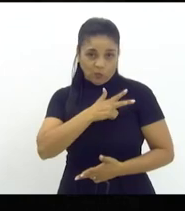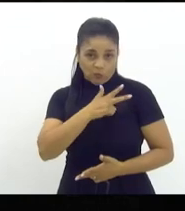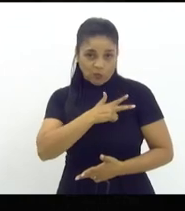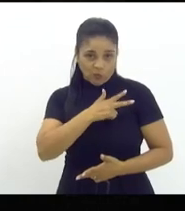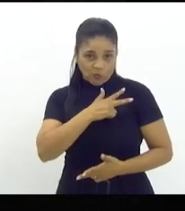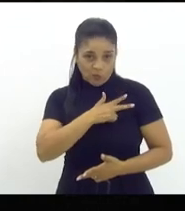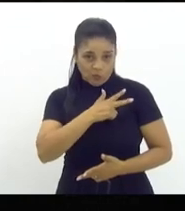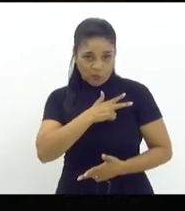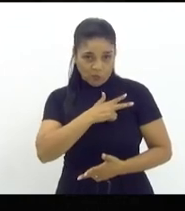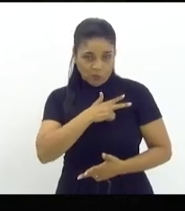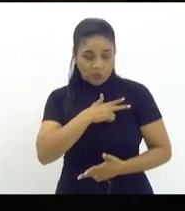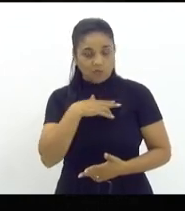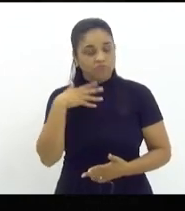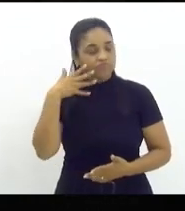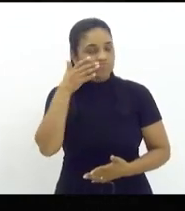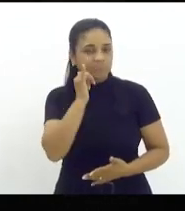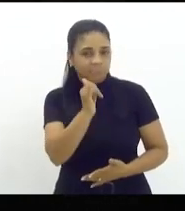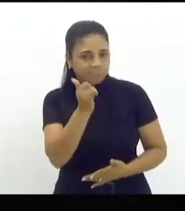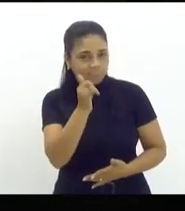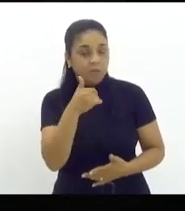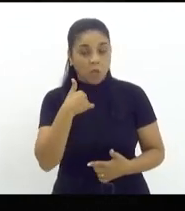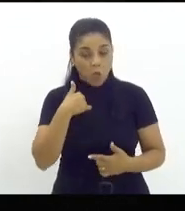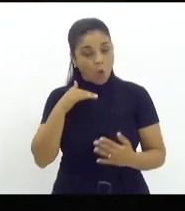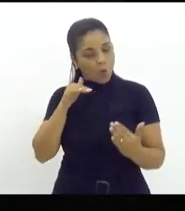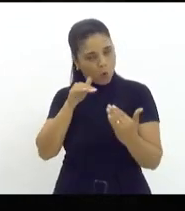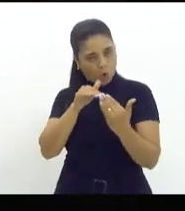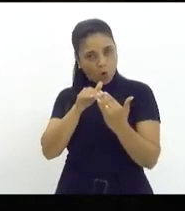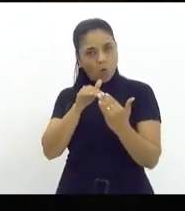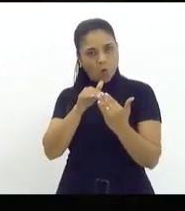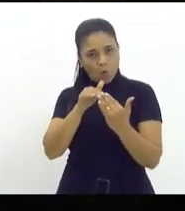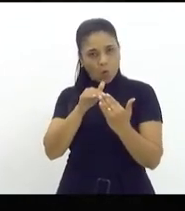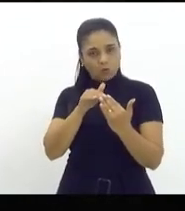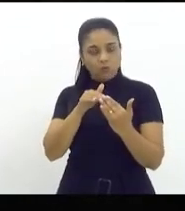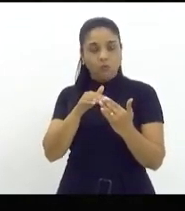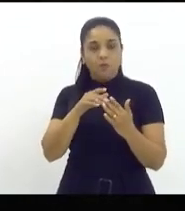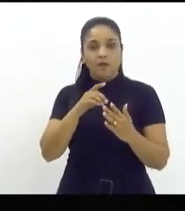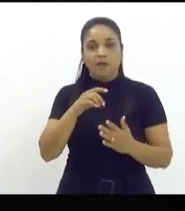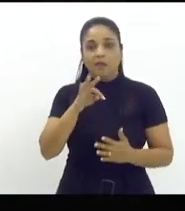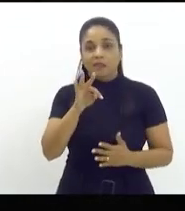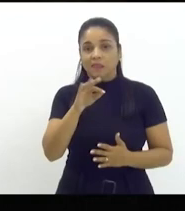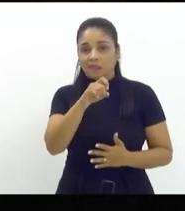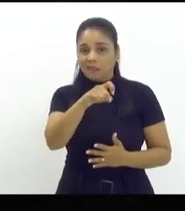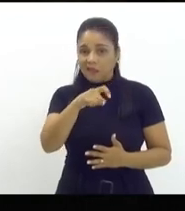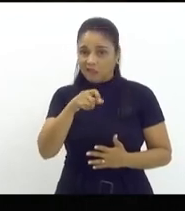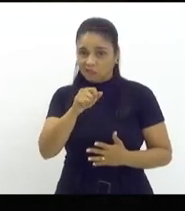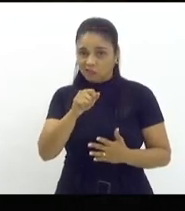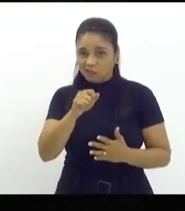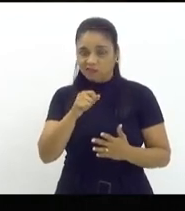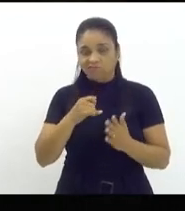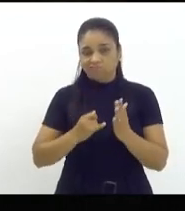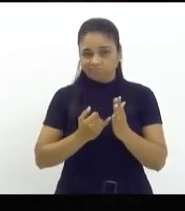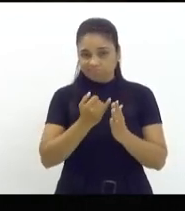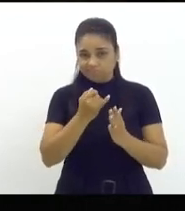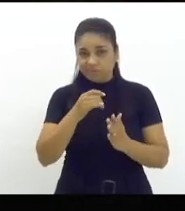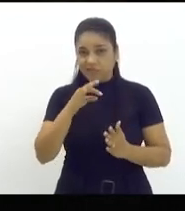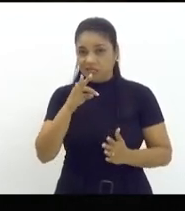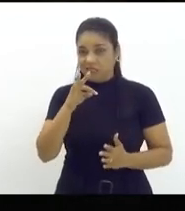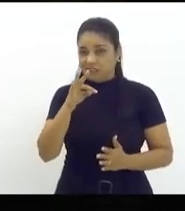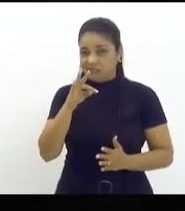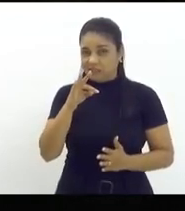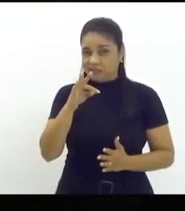eu concordo com ele que uma taxa SELIC de 1375